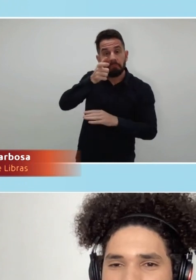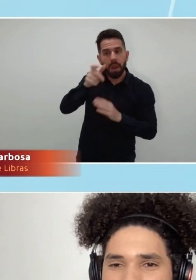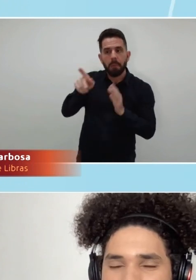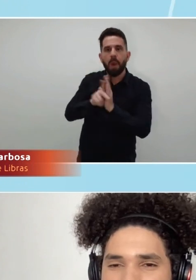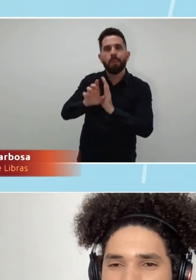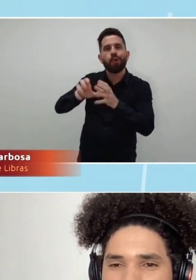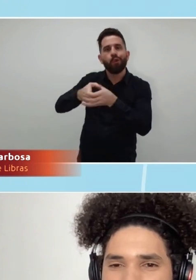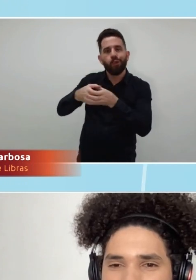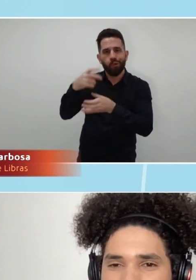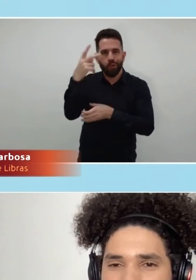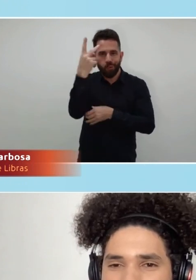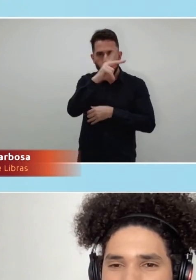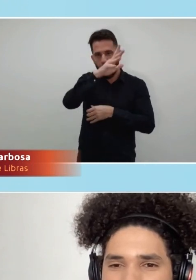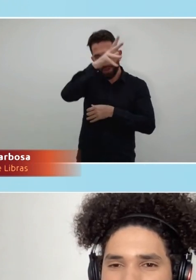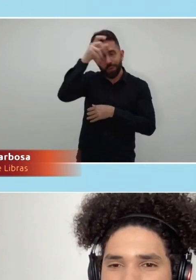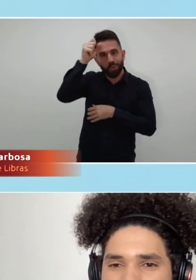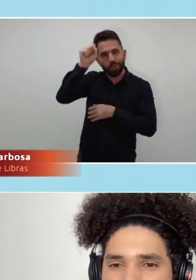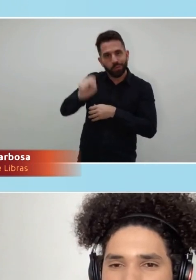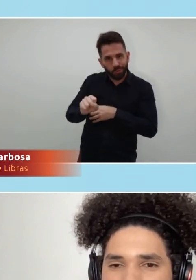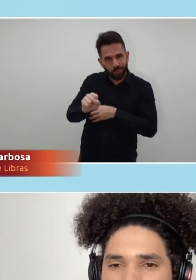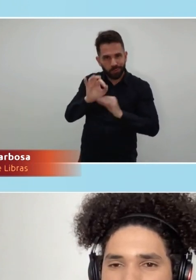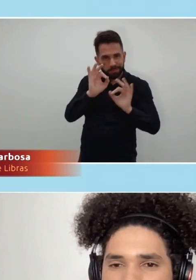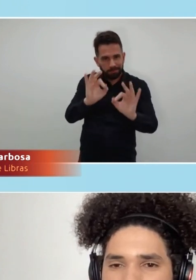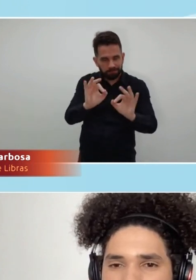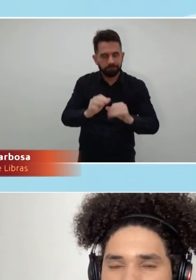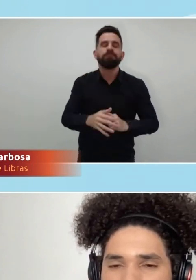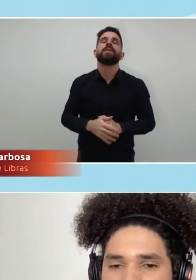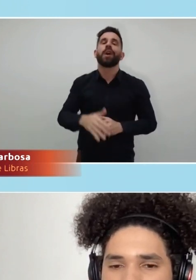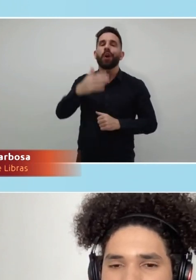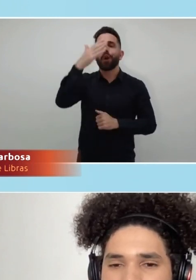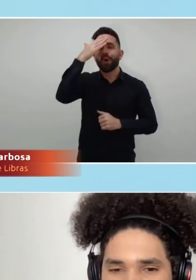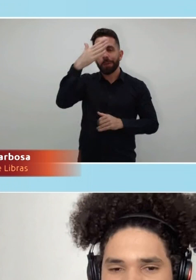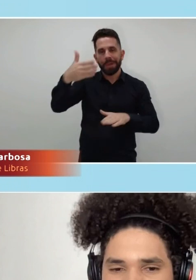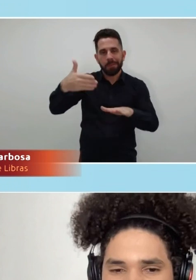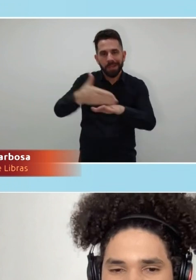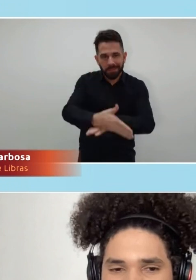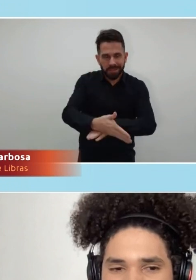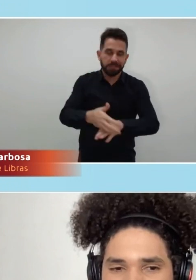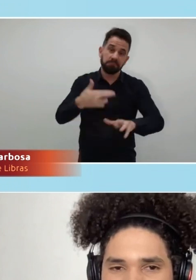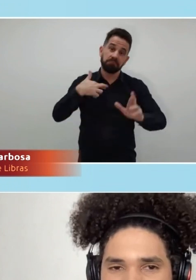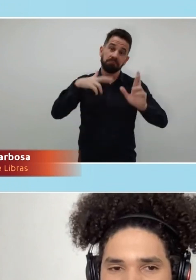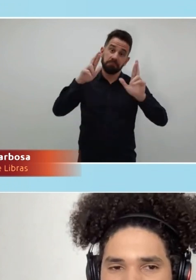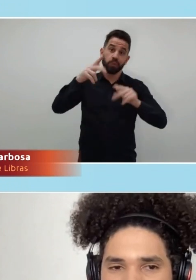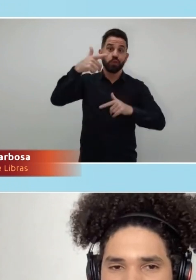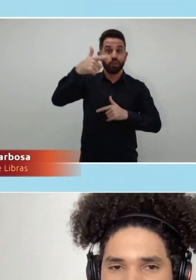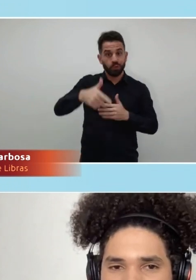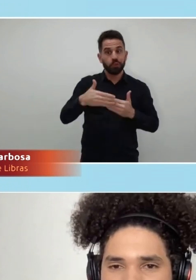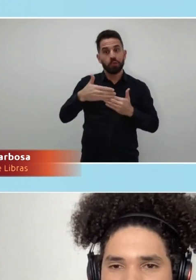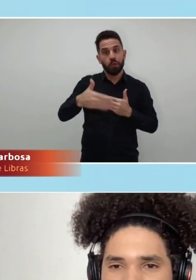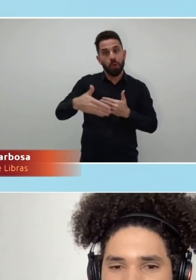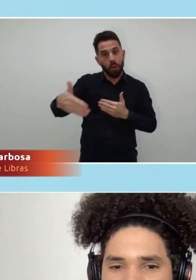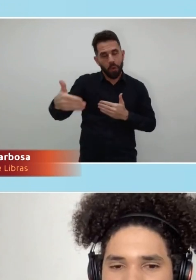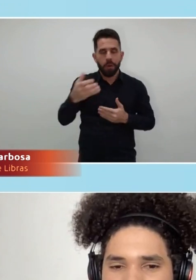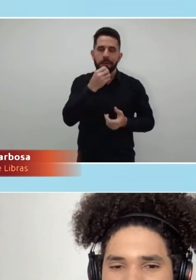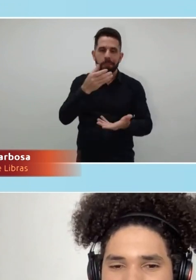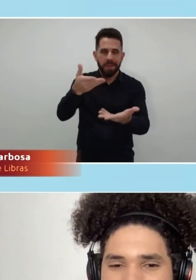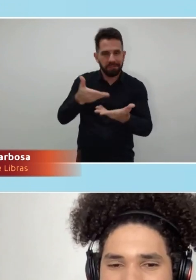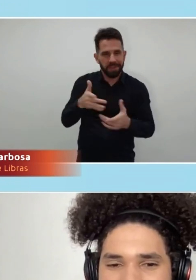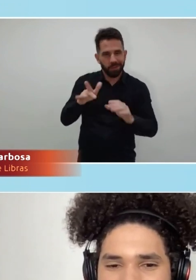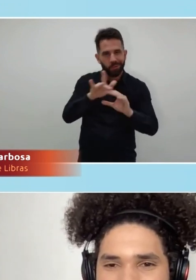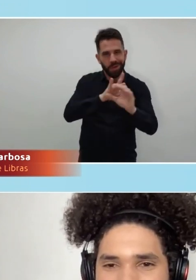Mato Grosso do Sul. Muito obrigada pela sua participação, RG. Espero que você esteja conosco outras vezes. Seja bem-vindo ao